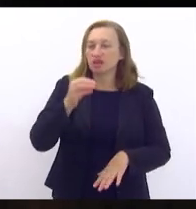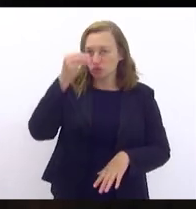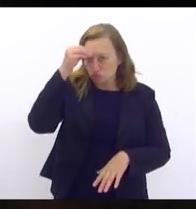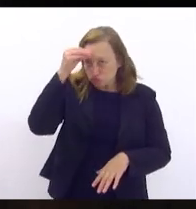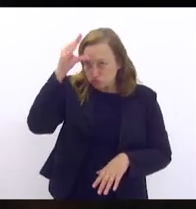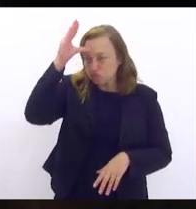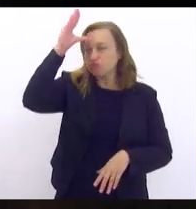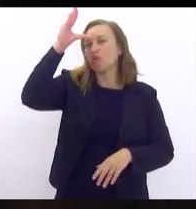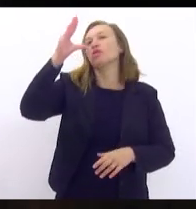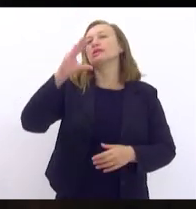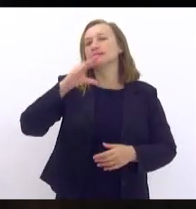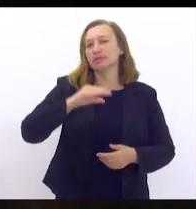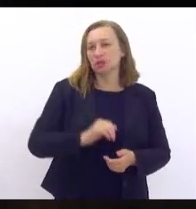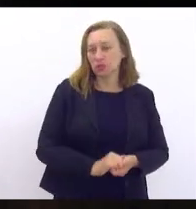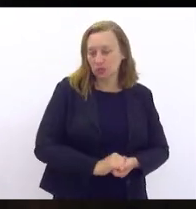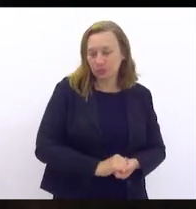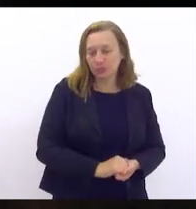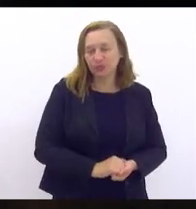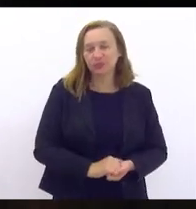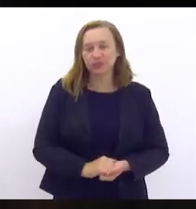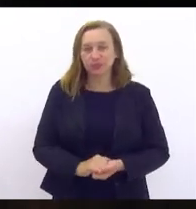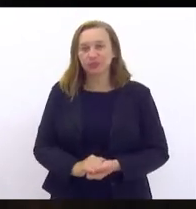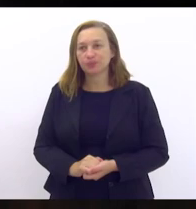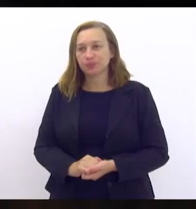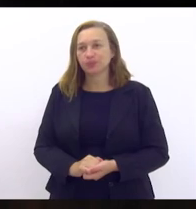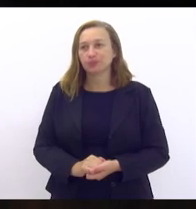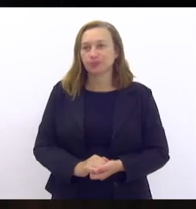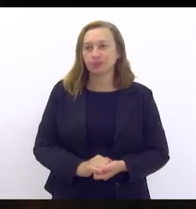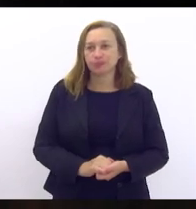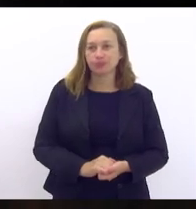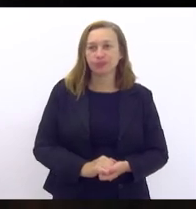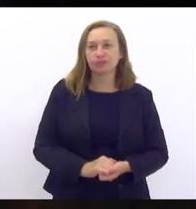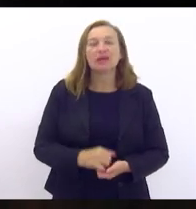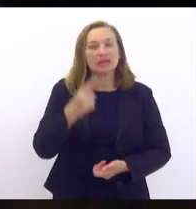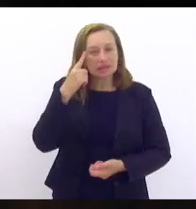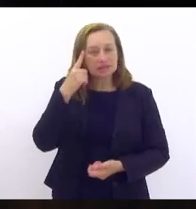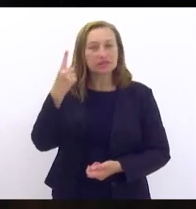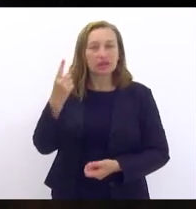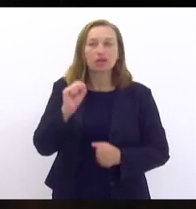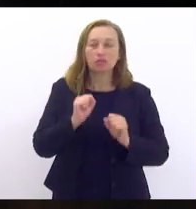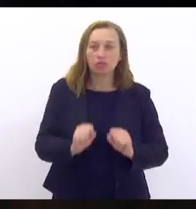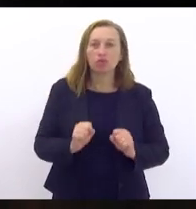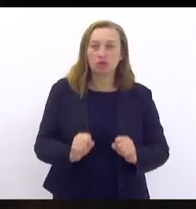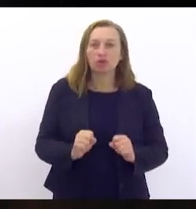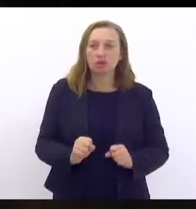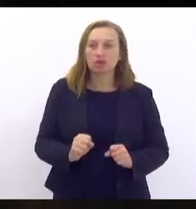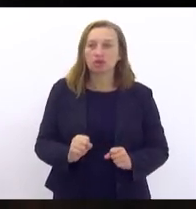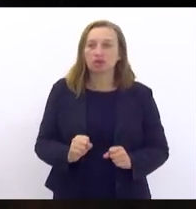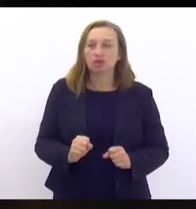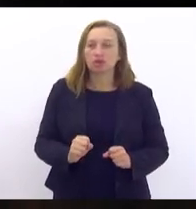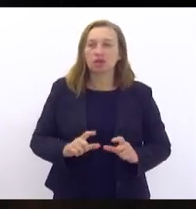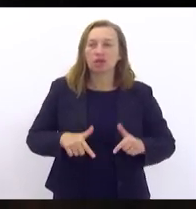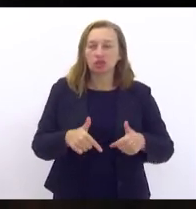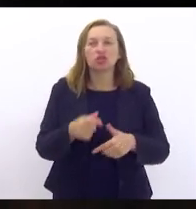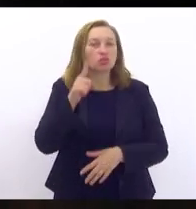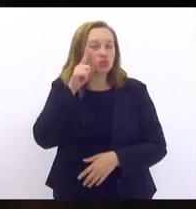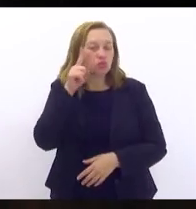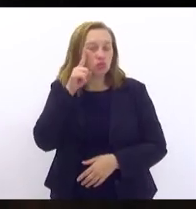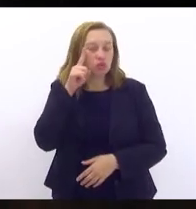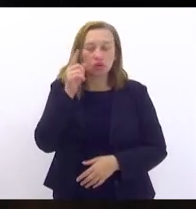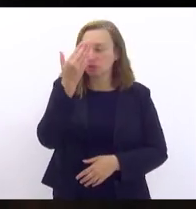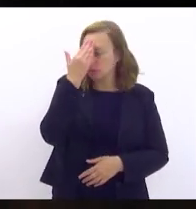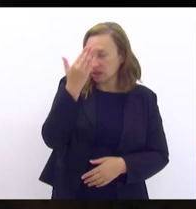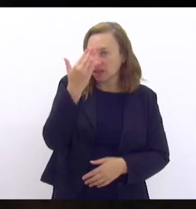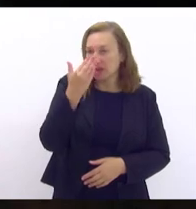e um pouco mais de ideias mesmo que a gente possa aplicar isso no nosso dia a dia muito